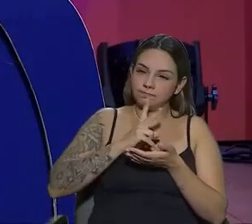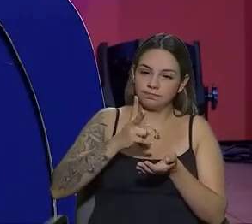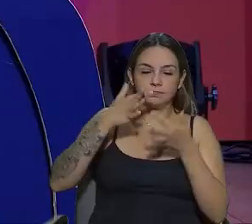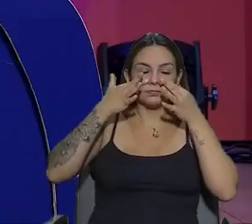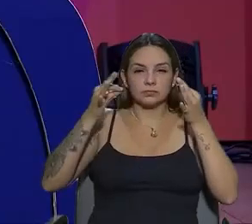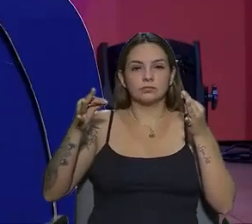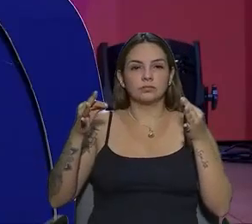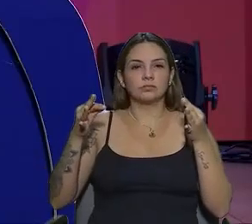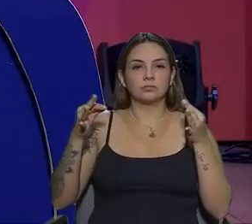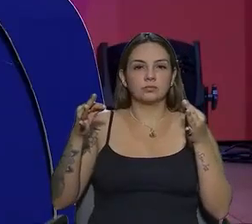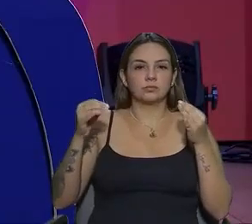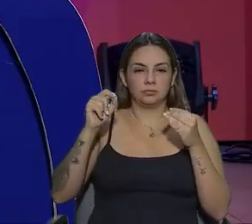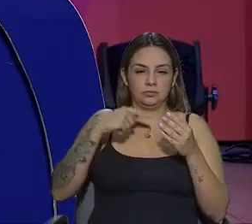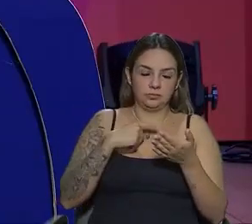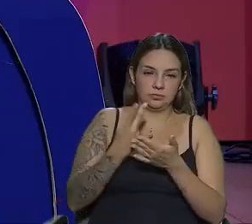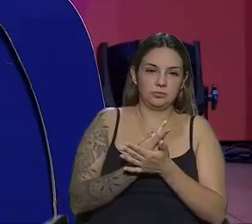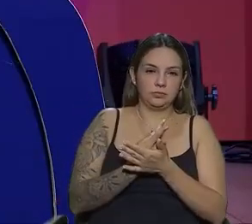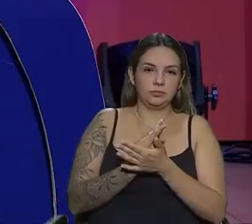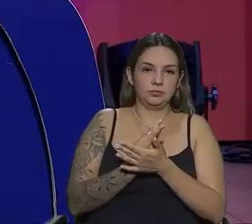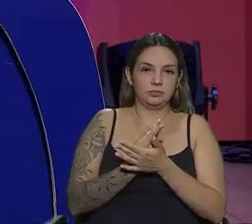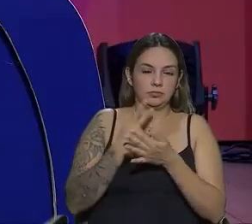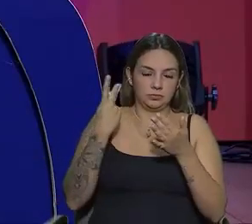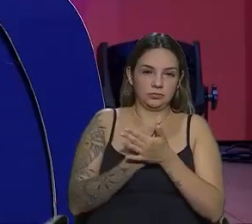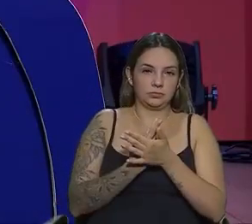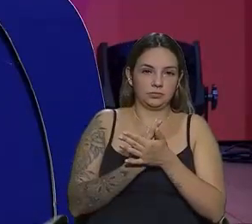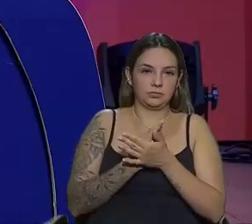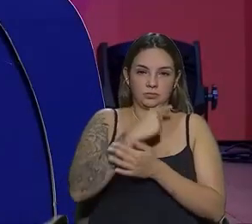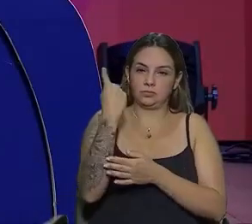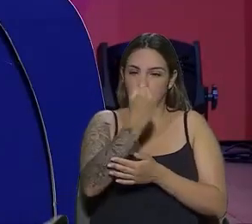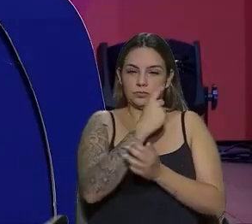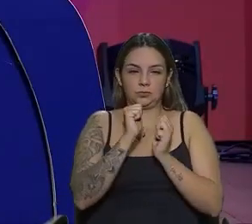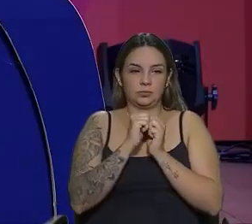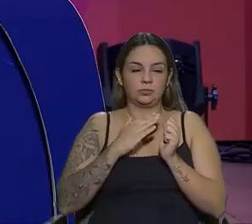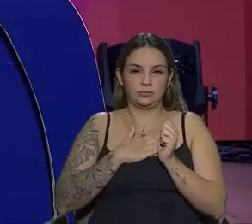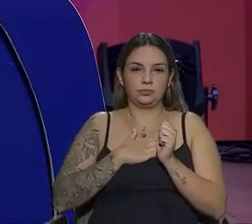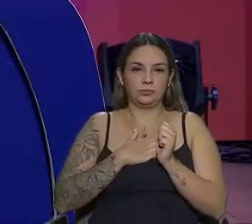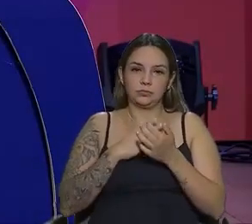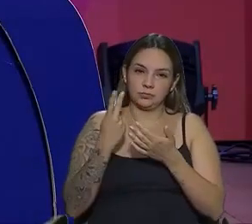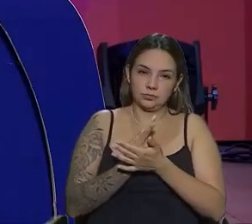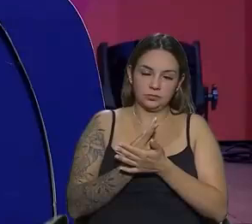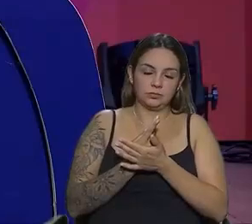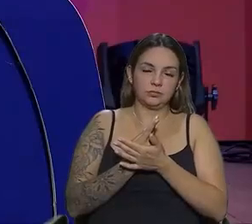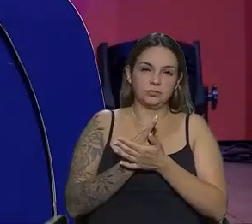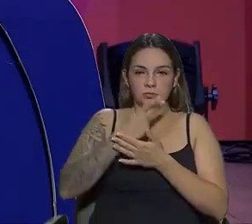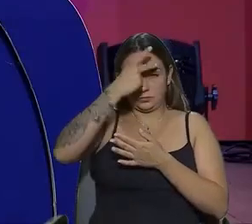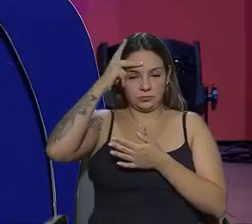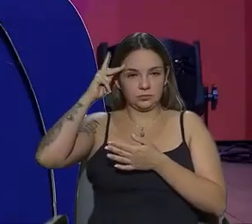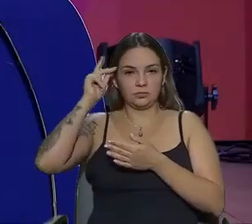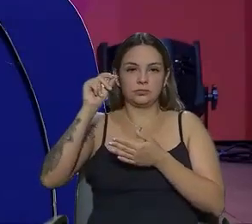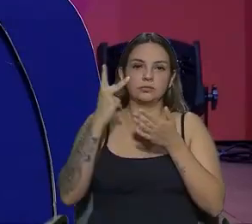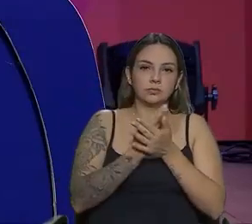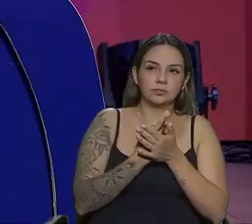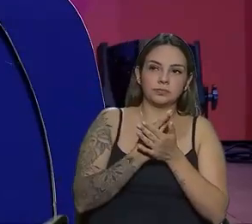manter atento ao que me acontece e ao que acontece ao redor de mim, né? Ao que acontece com as pessoas,